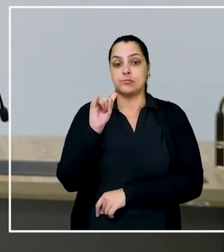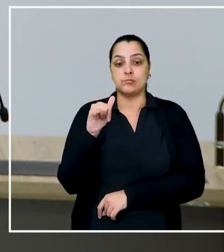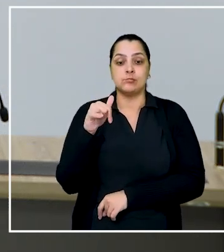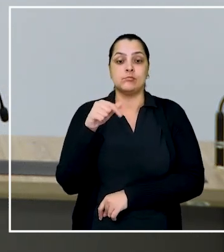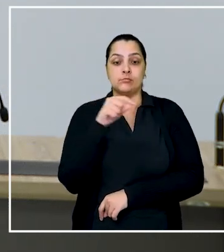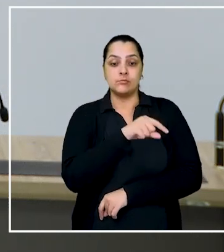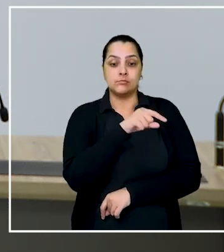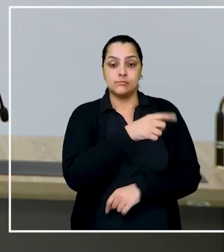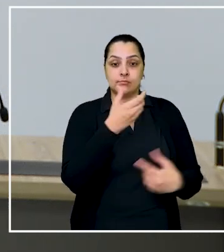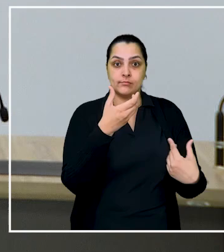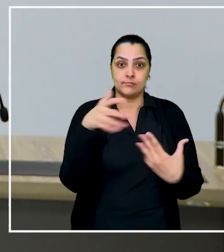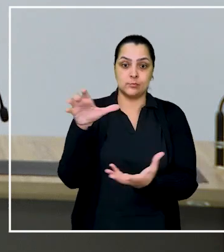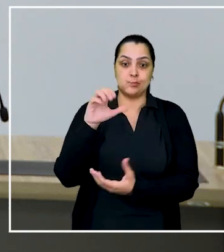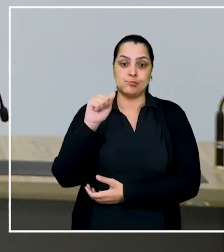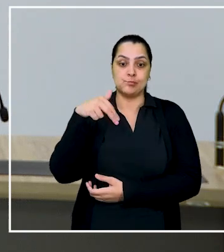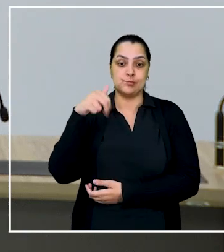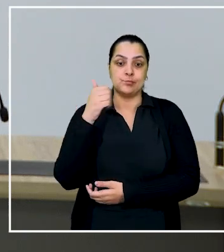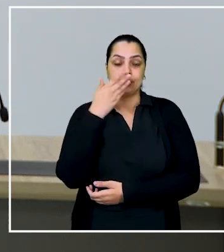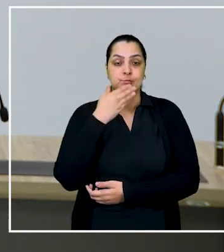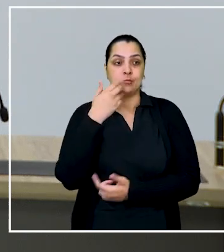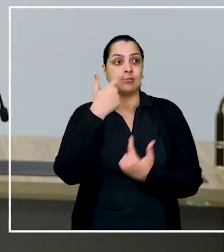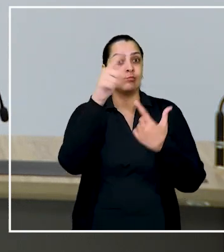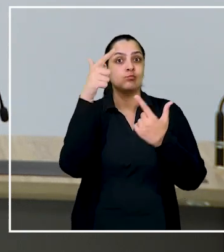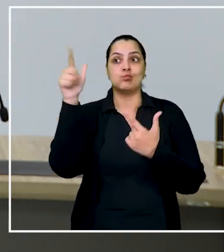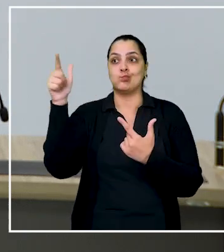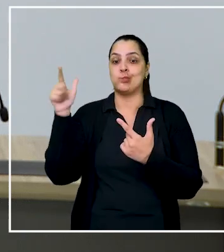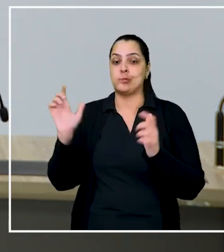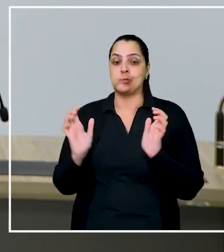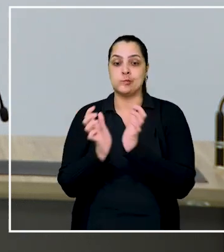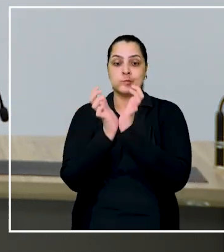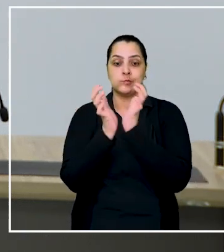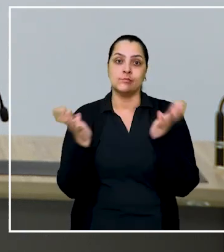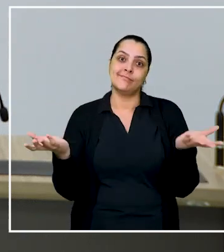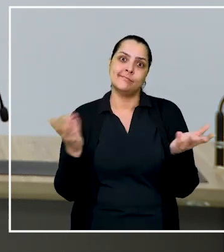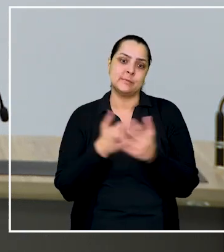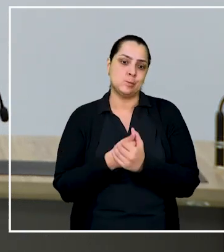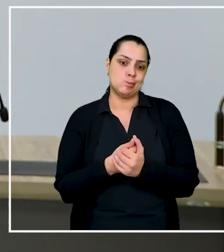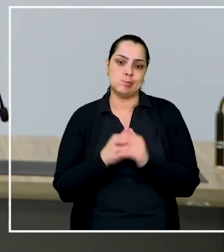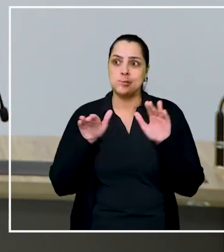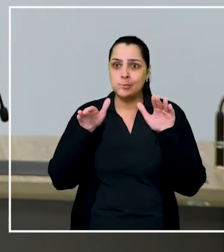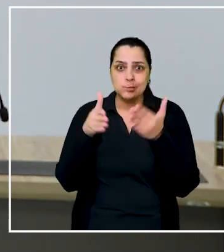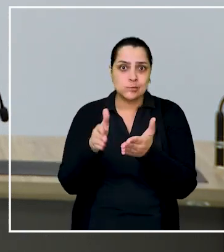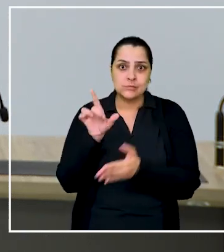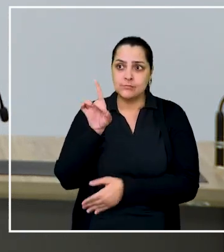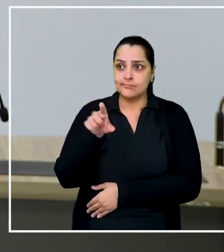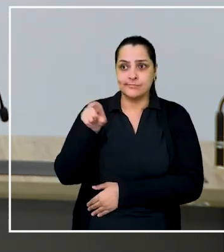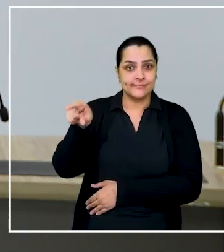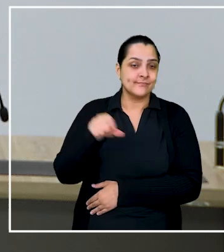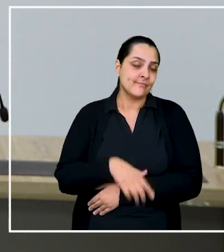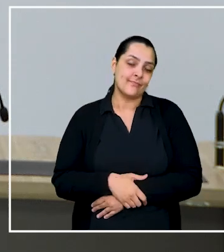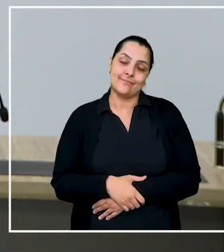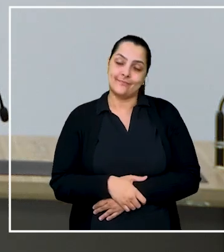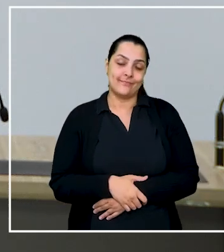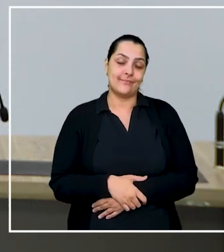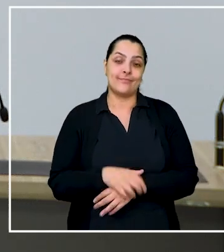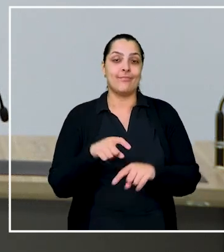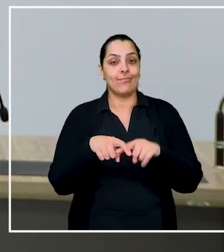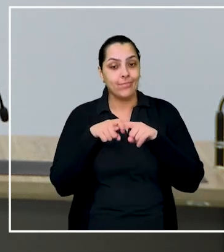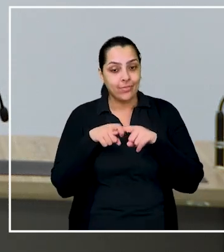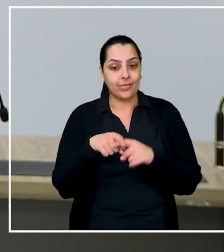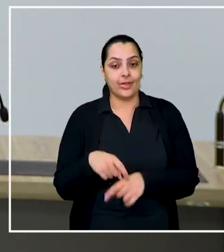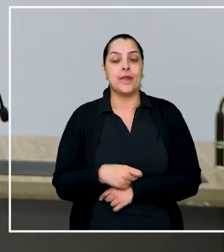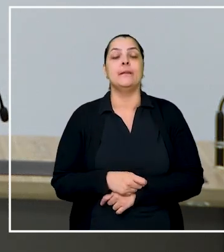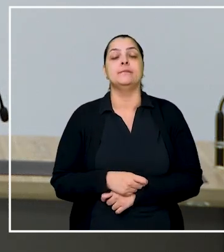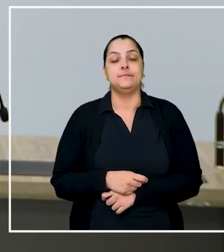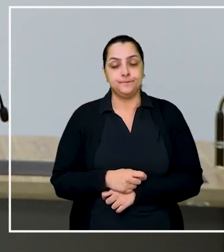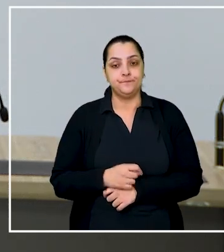que o produtor fornecia cana-de-açúcar para outras usinas, ou seja, não havia exclusividade no abastecimento. Apesar